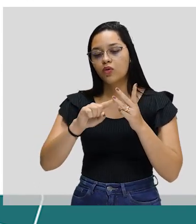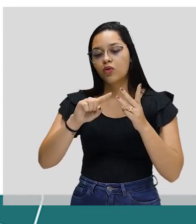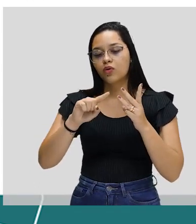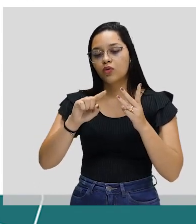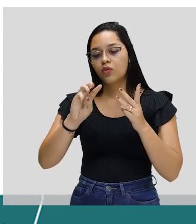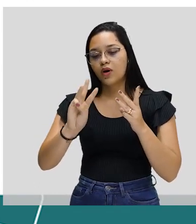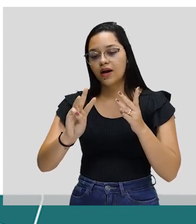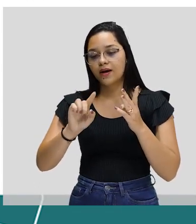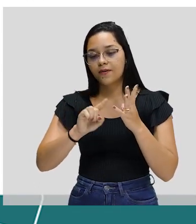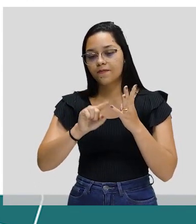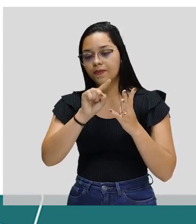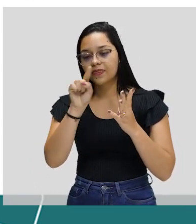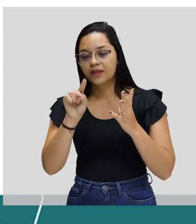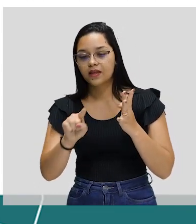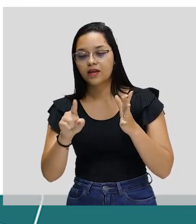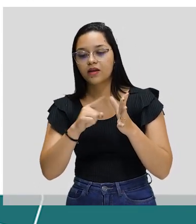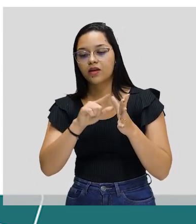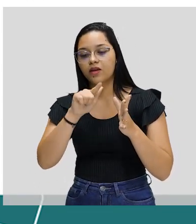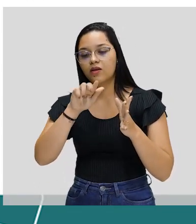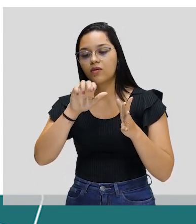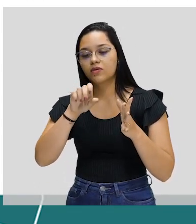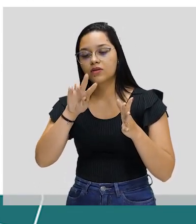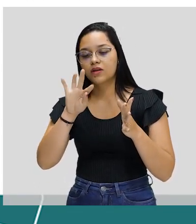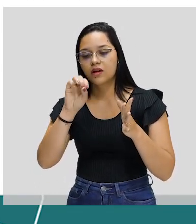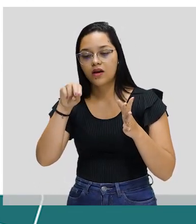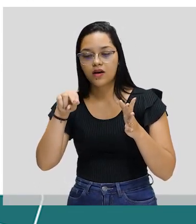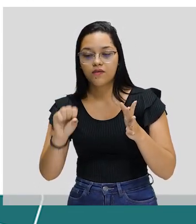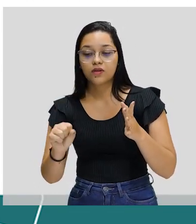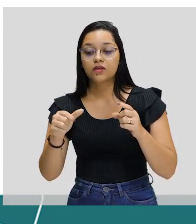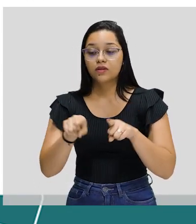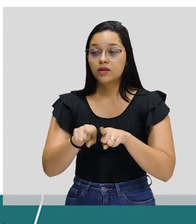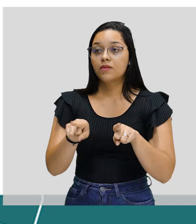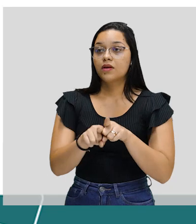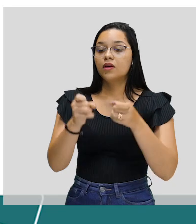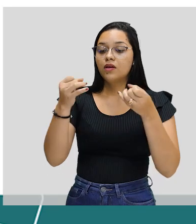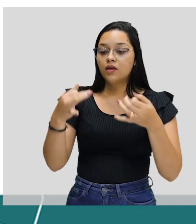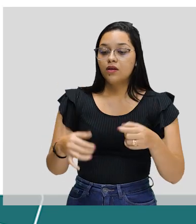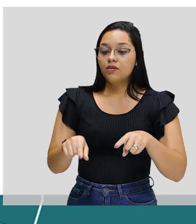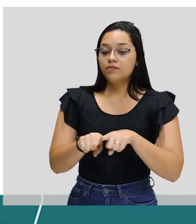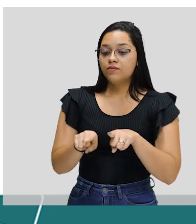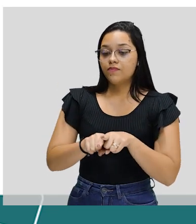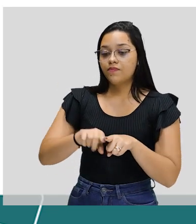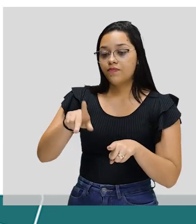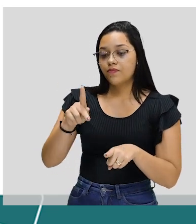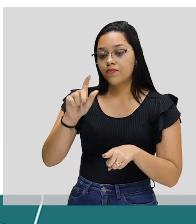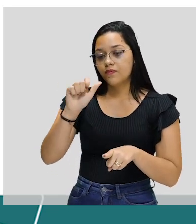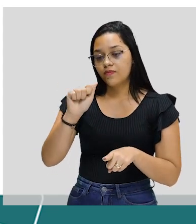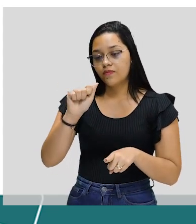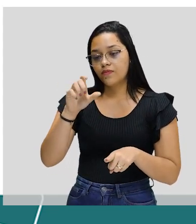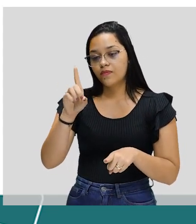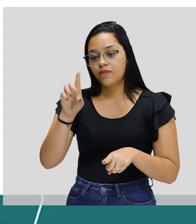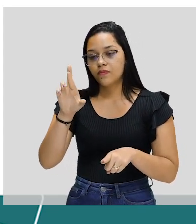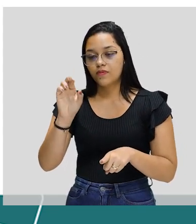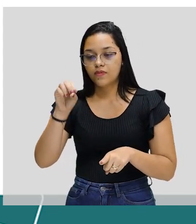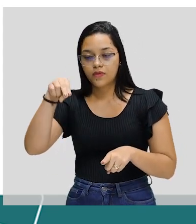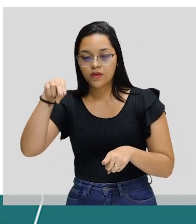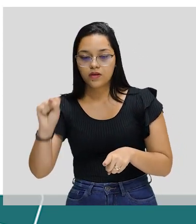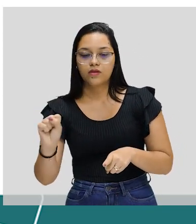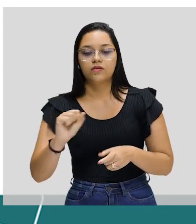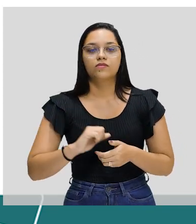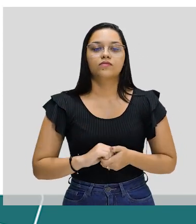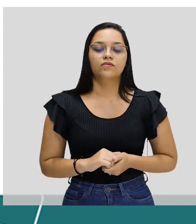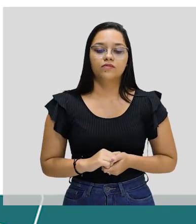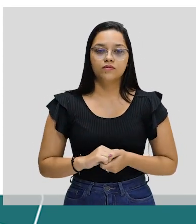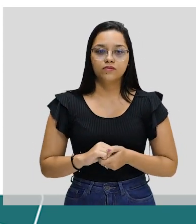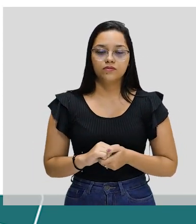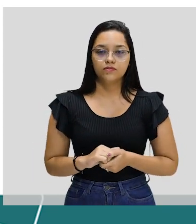bósons, e os gravitons, tá ok? E também nós vamos falar das partículas andrônicas, que são os ândrons,